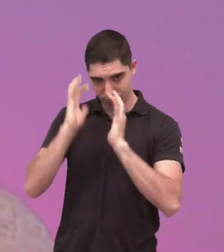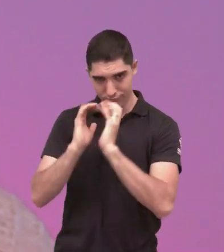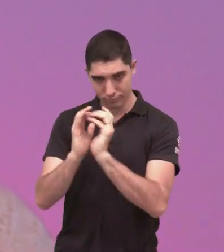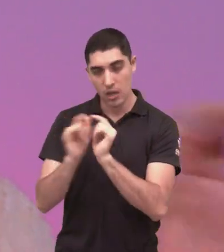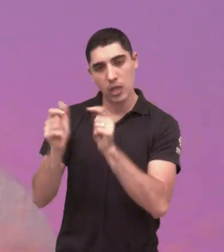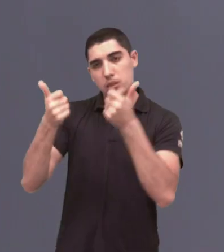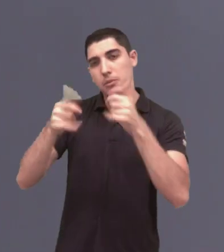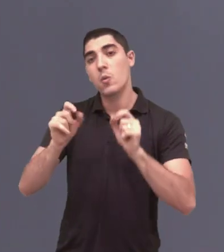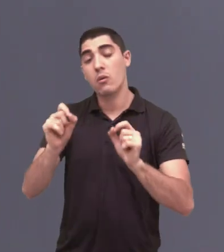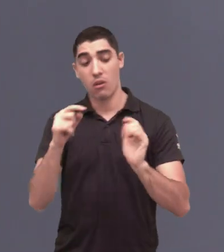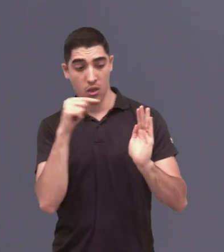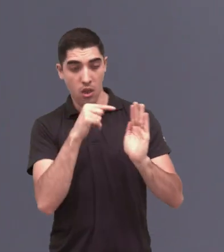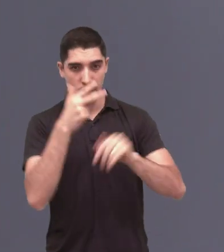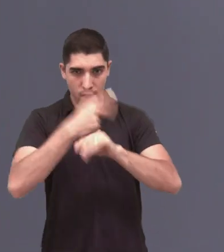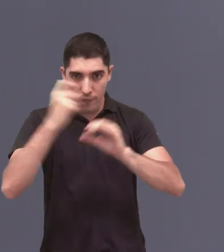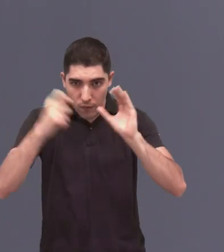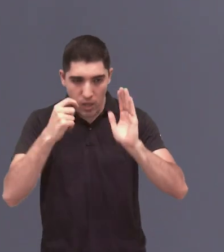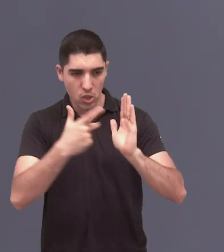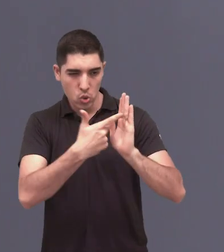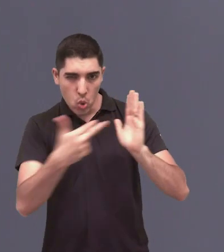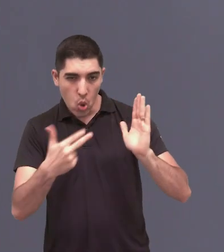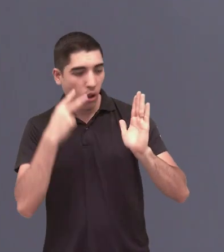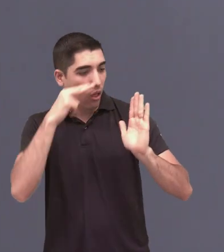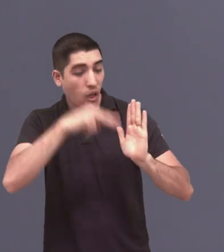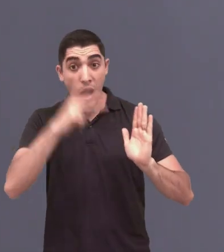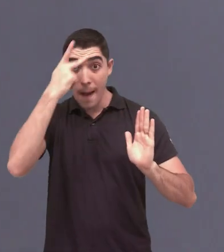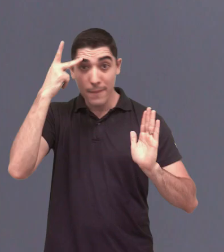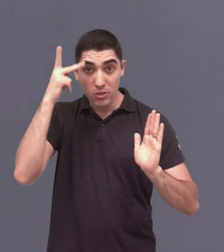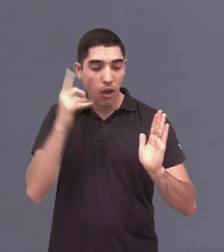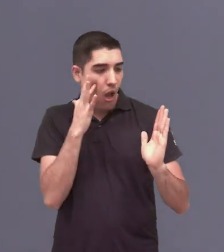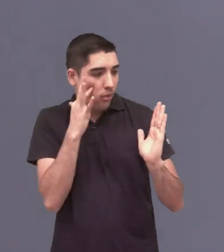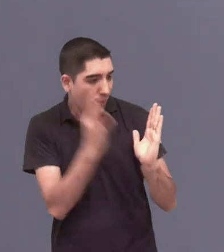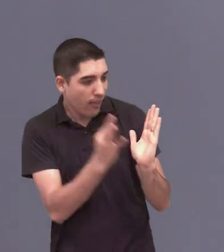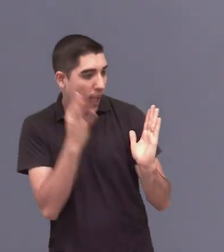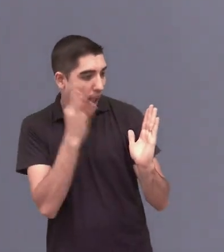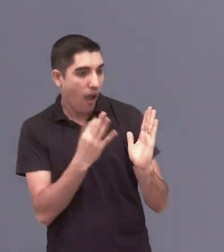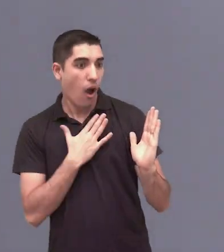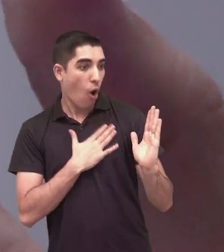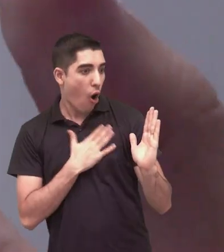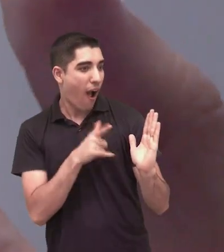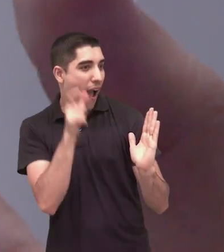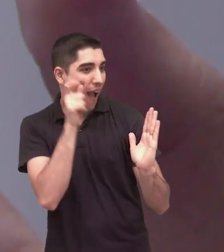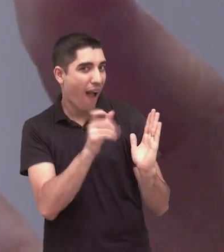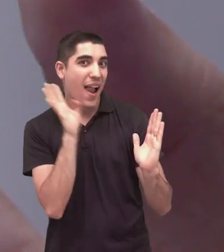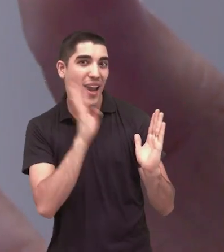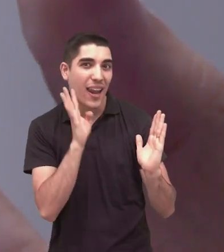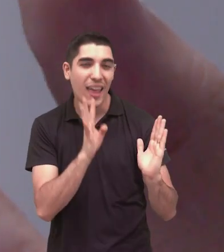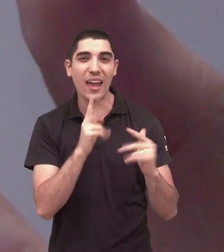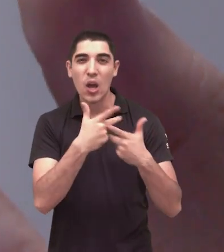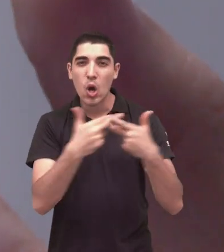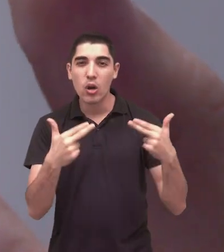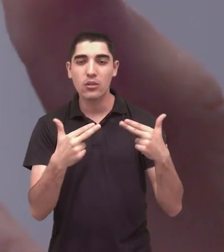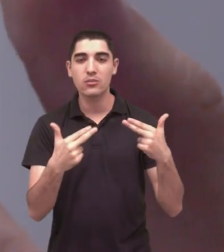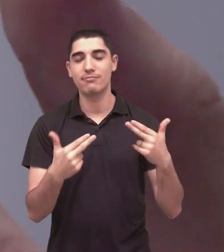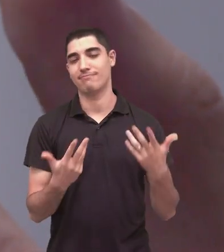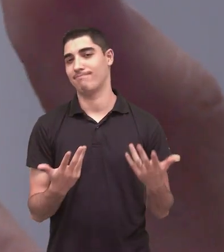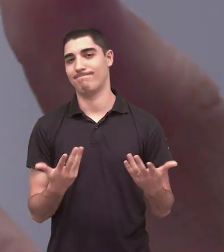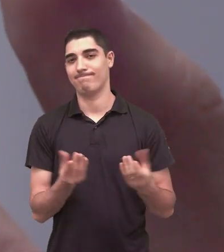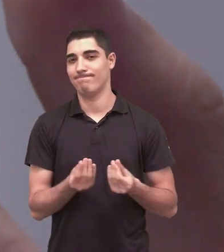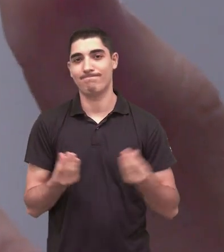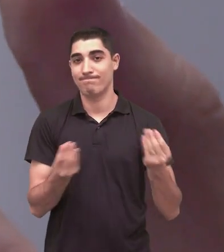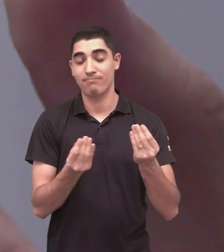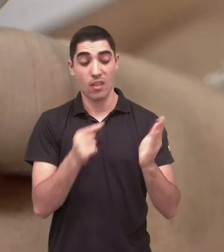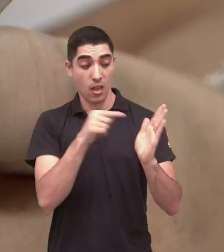vídeos curtos são focados em prender a atenção das pessoas com conteúdo que elas acham interessante graças ao algoritmo